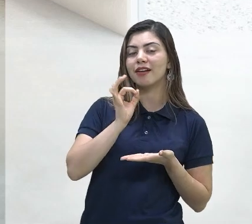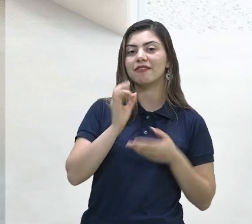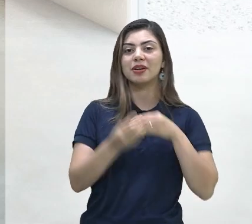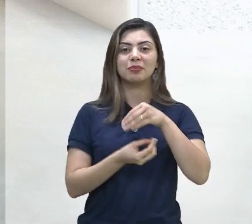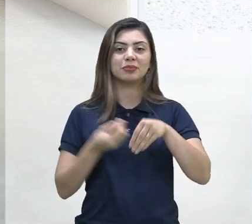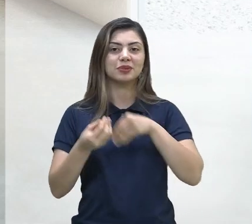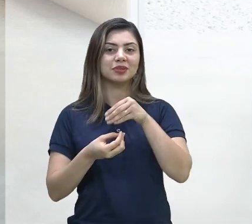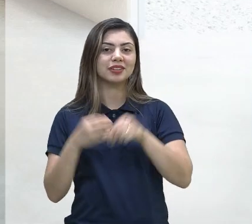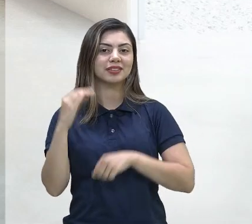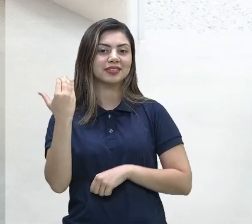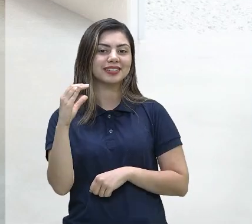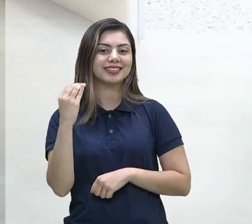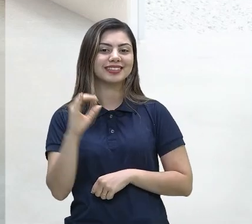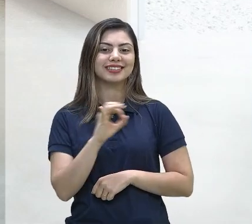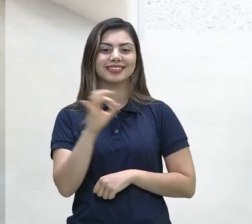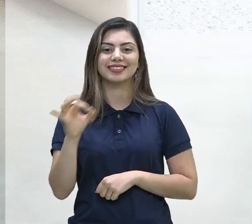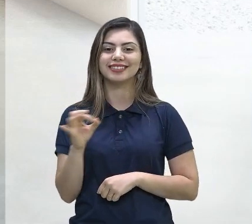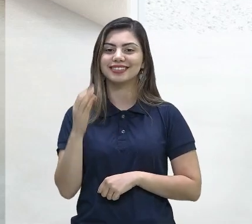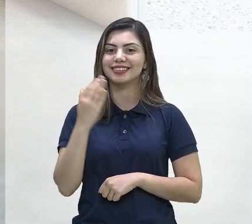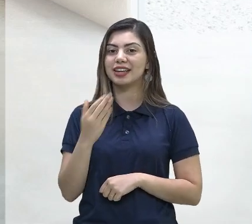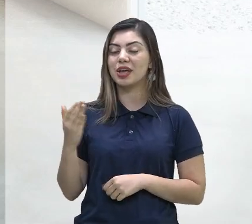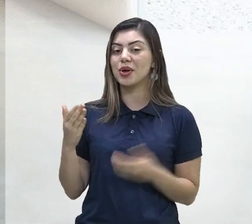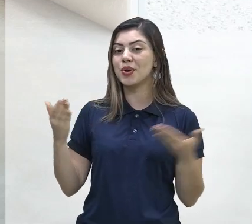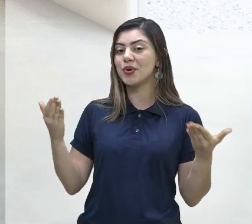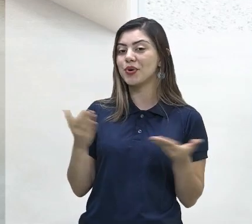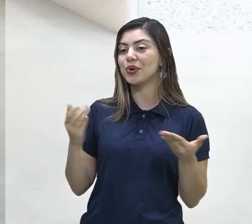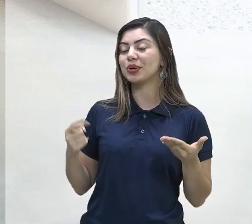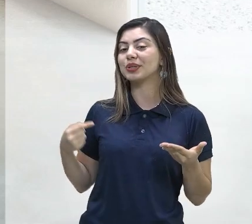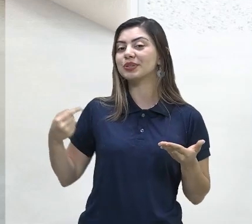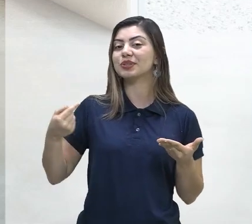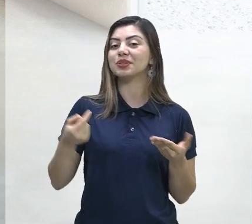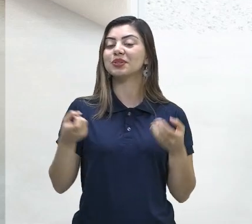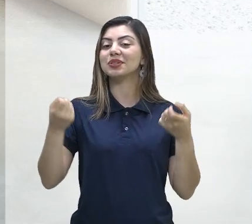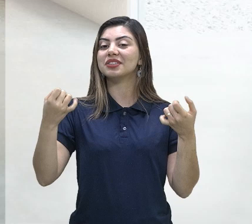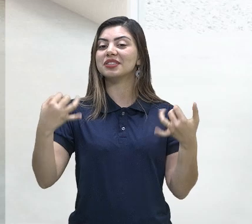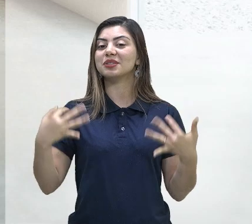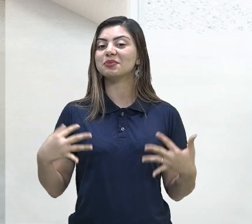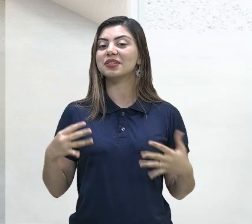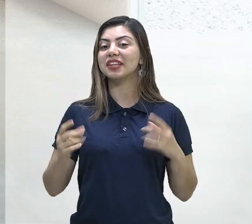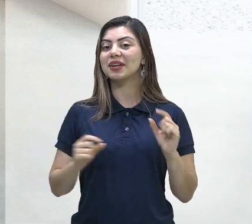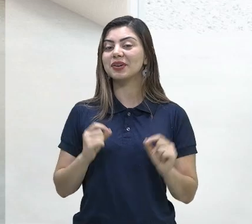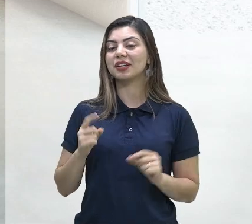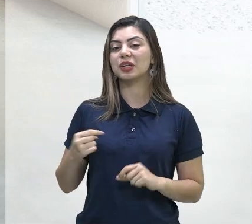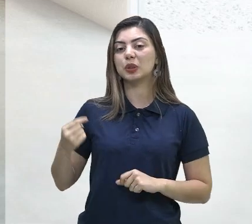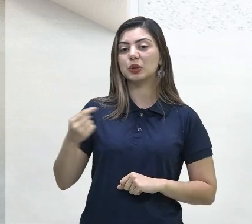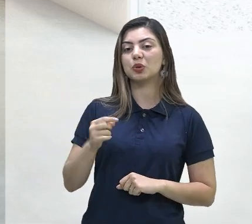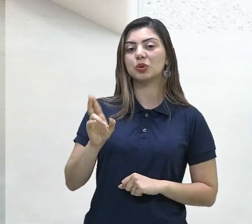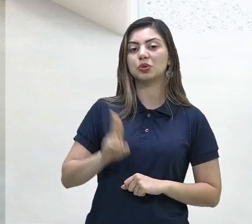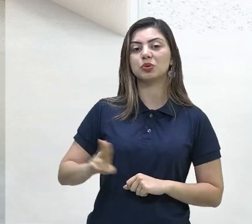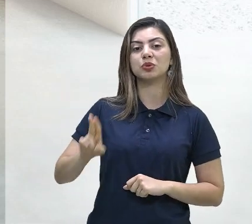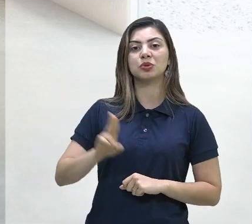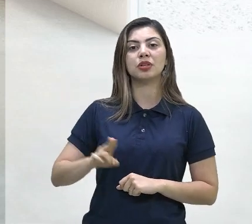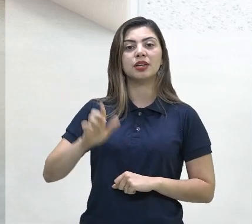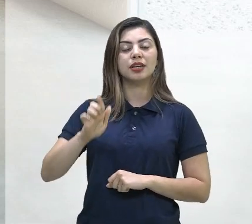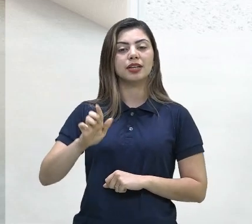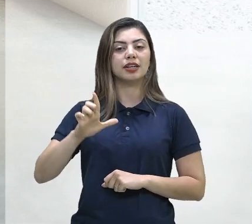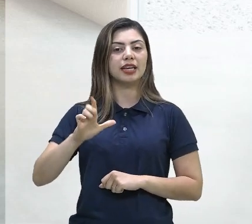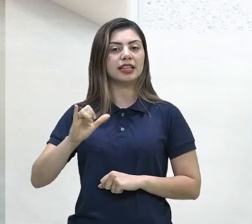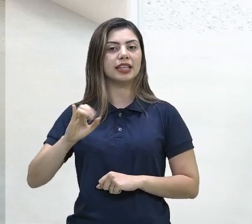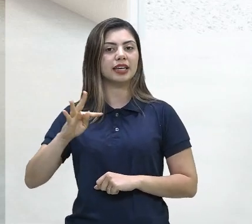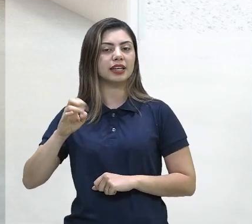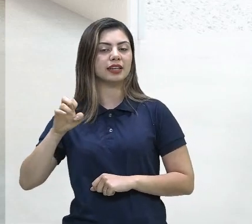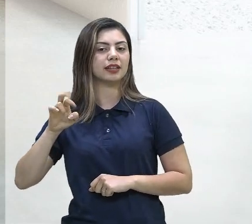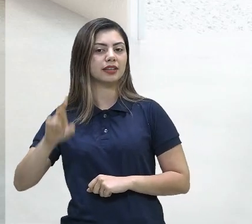O Café com Ciência, hoje ele vai falar, né, sobre o uso do glitter, tá, gente? Que o